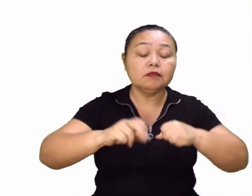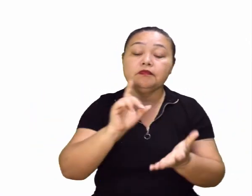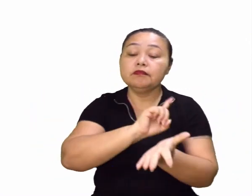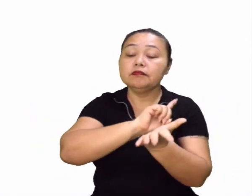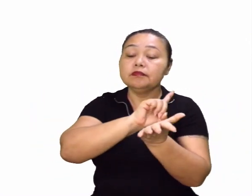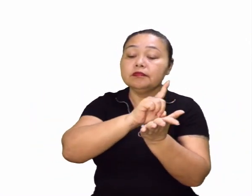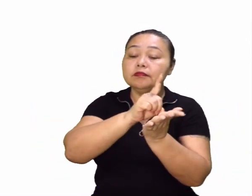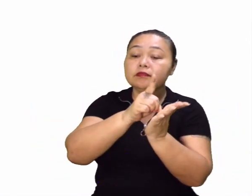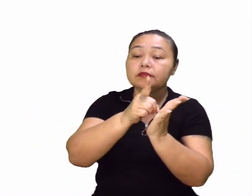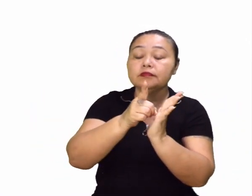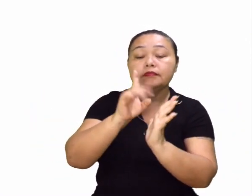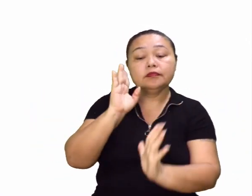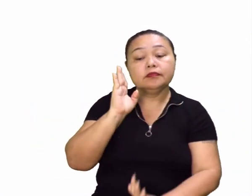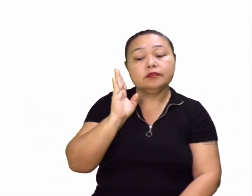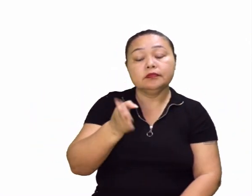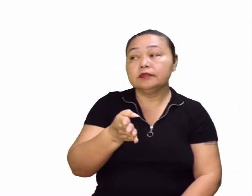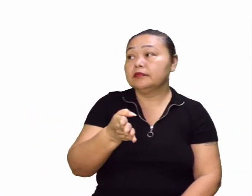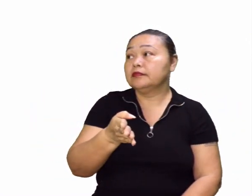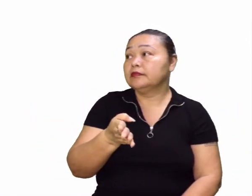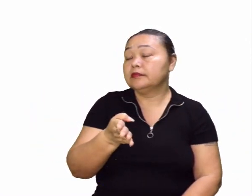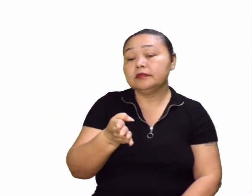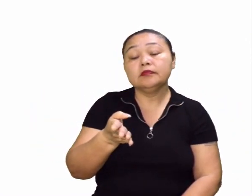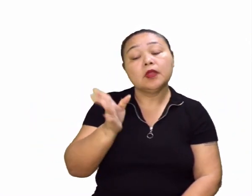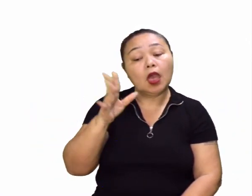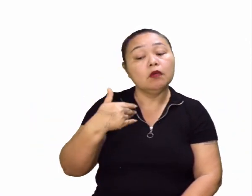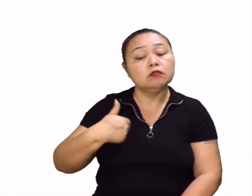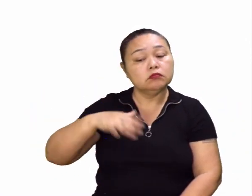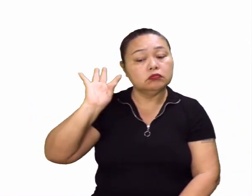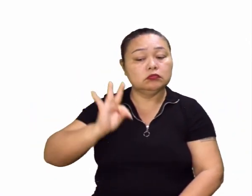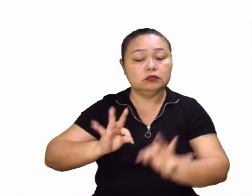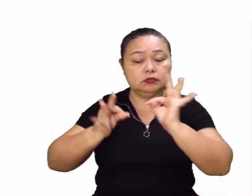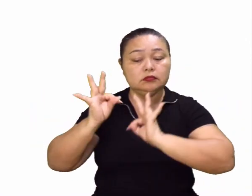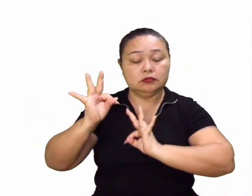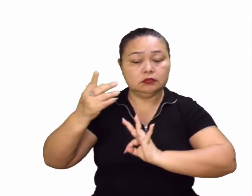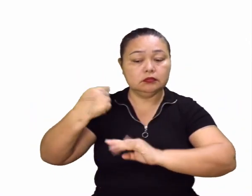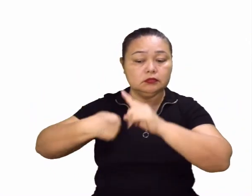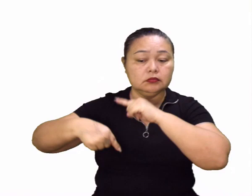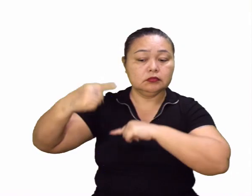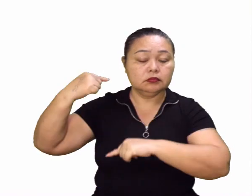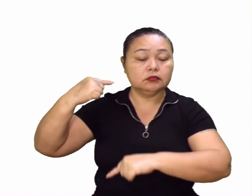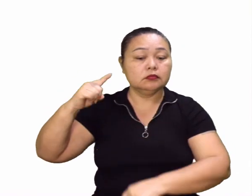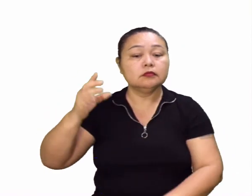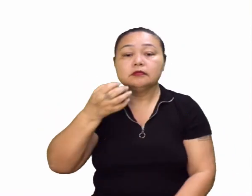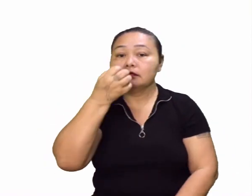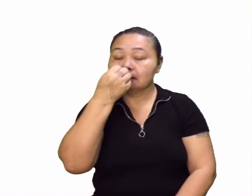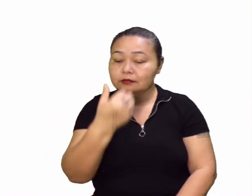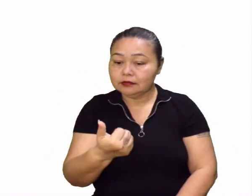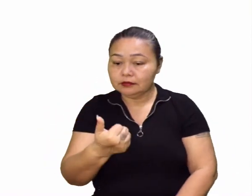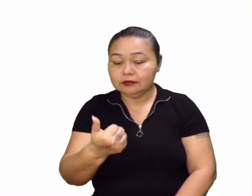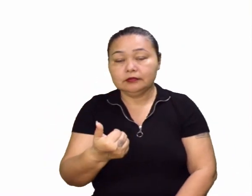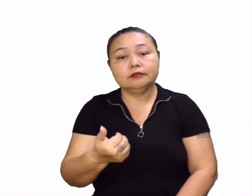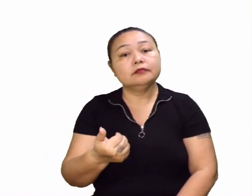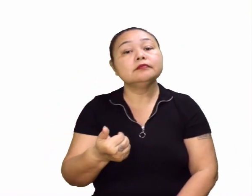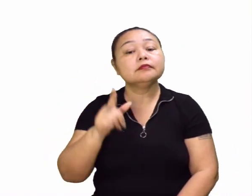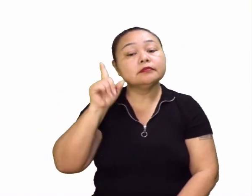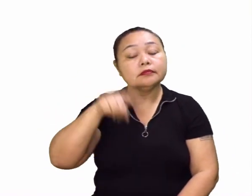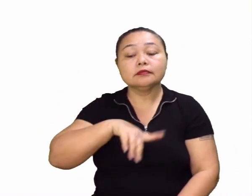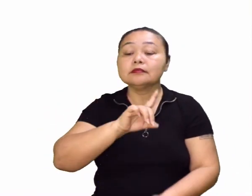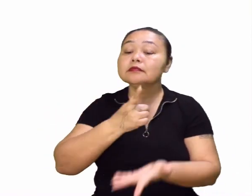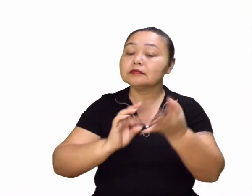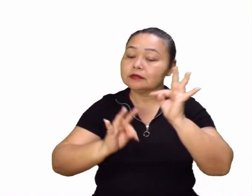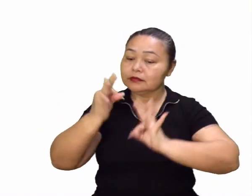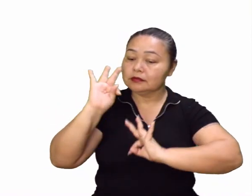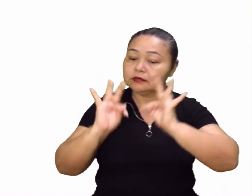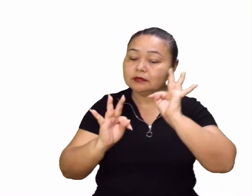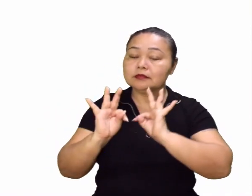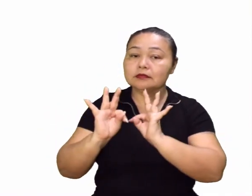bússola ela já se tornou uma alta tecnologia para a época. Exatamente. Não é isso? Muito bem. Além de ser uma grande